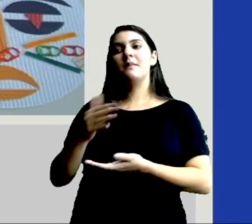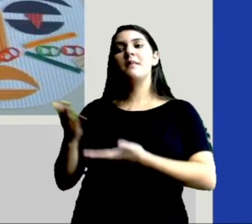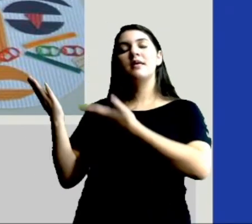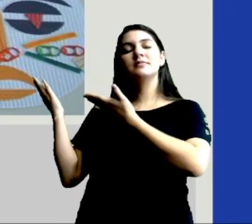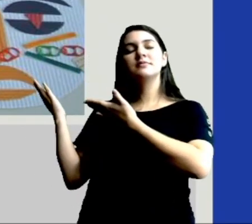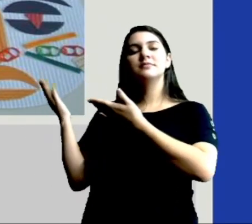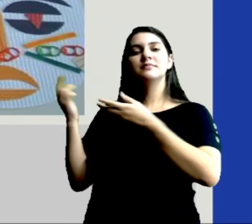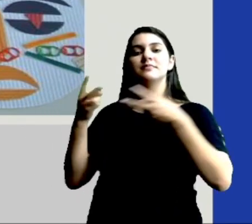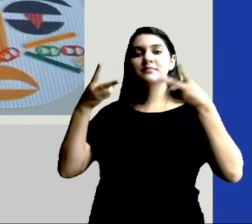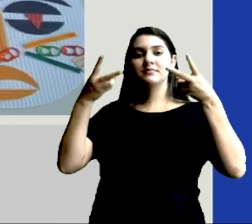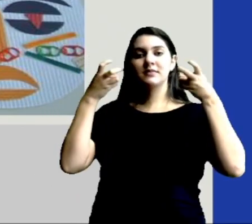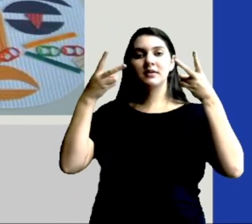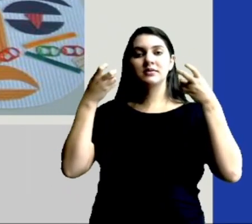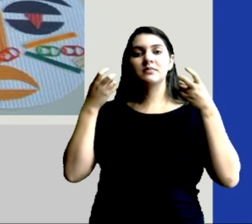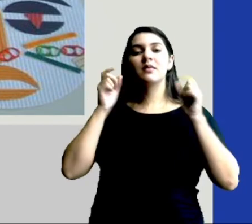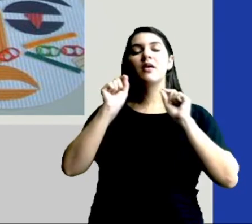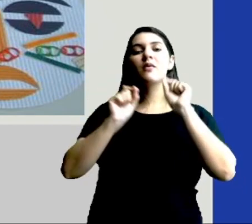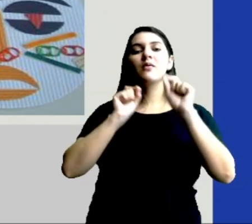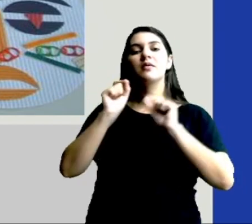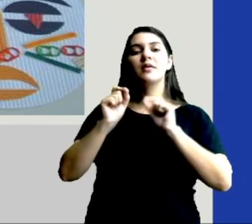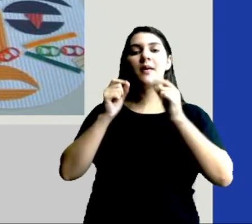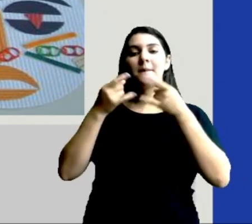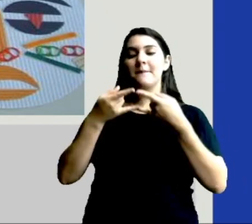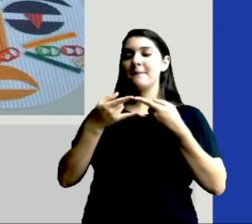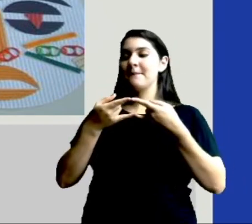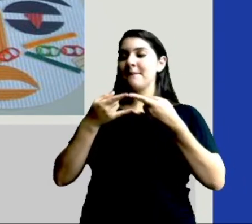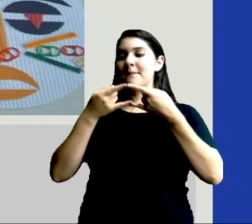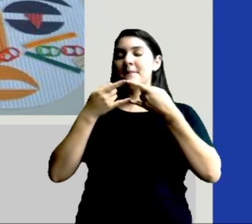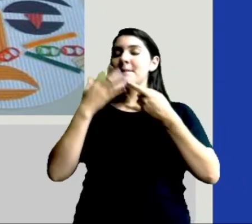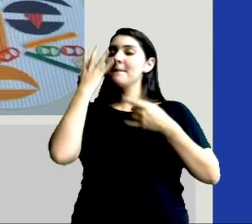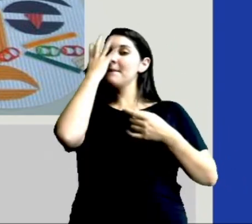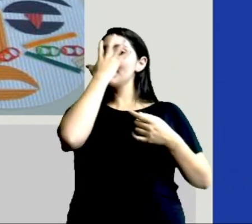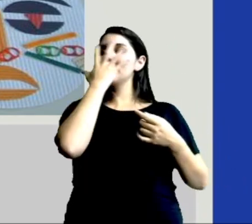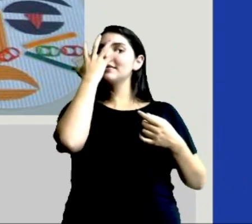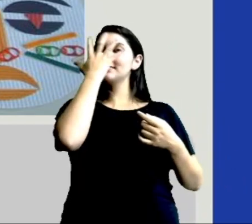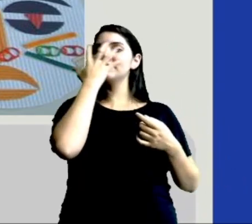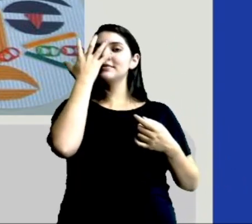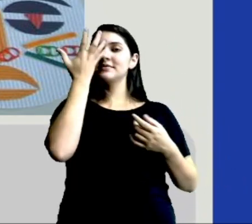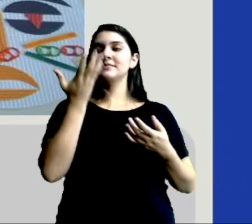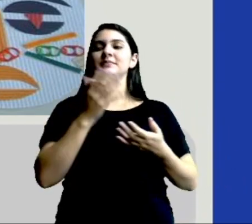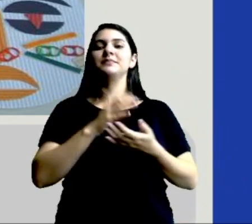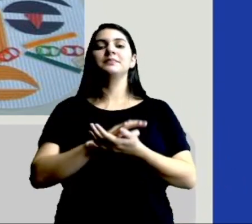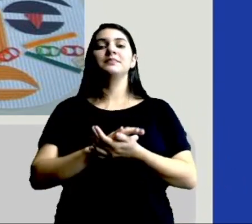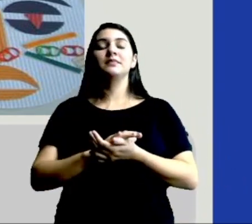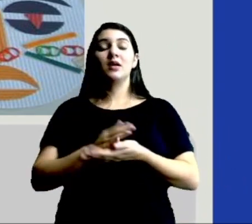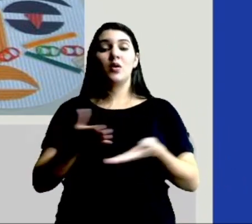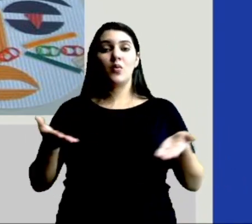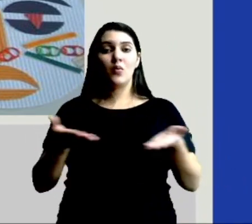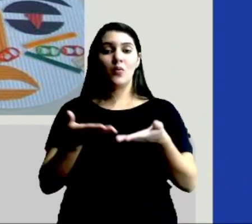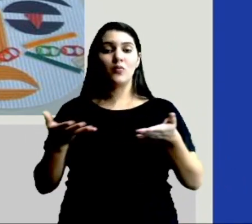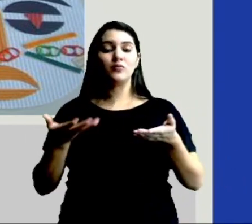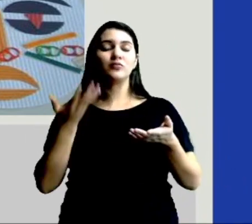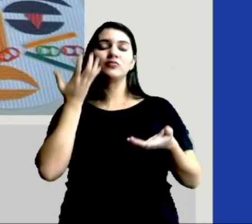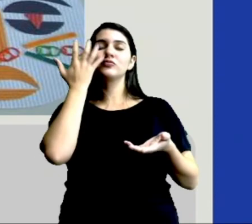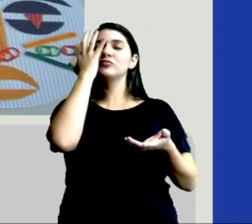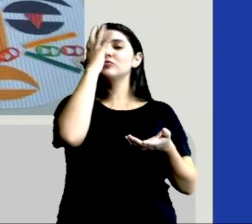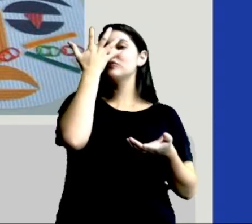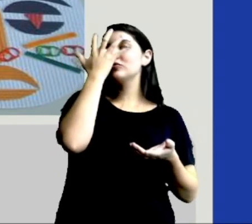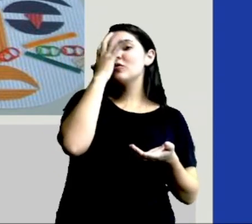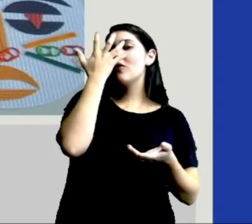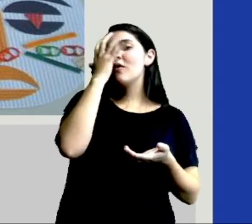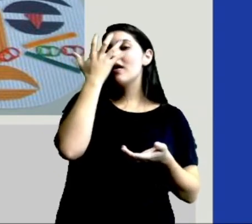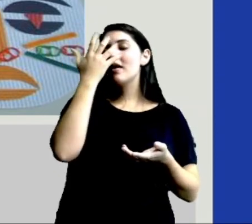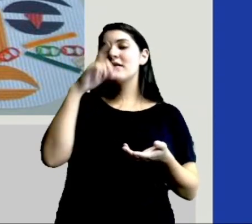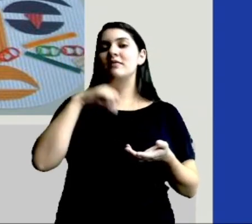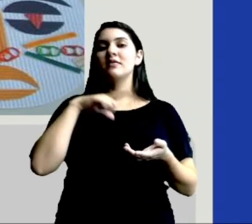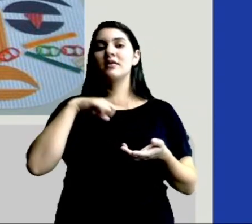podemos perceber máscaras, ou seja, a gente hoje no nosso carnaval, a gente usa muito máscara, tem